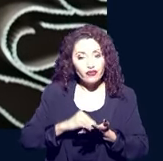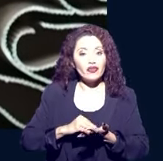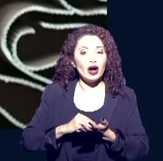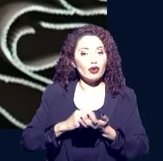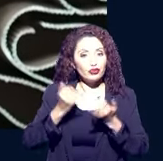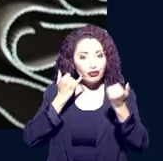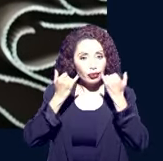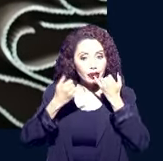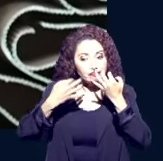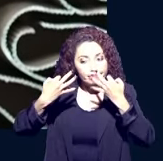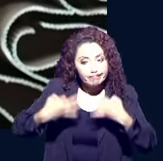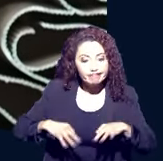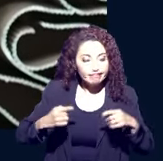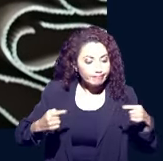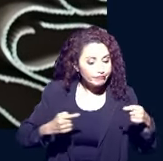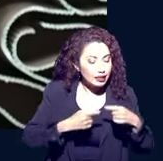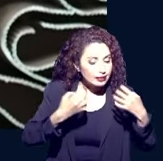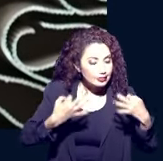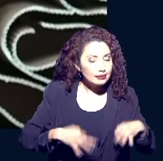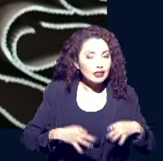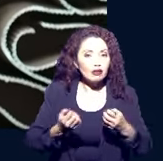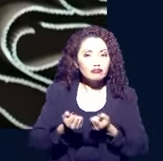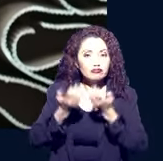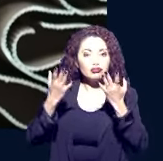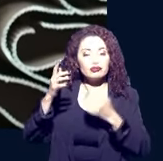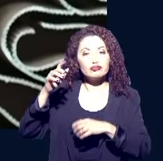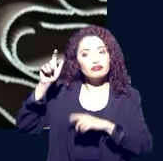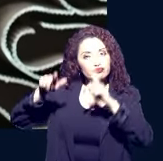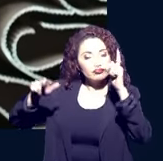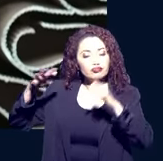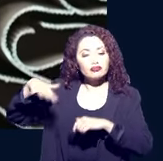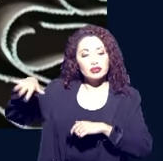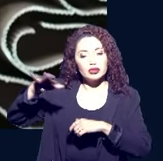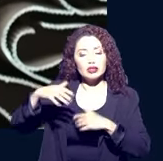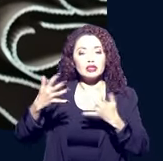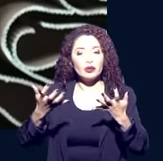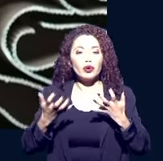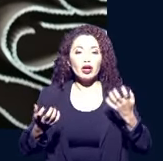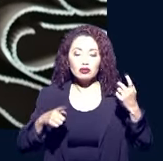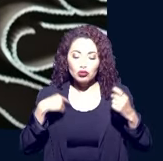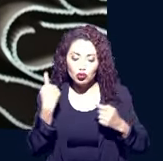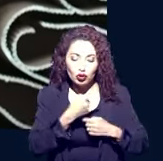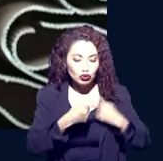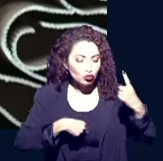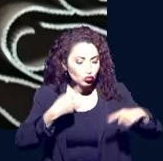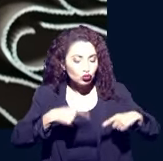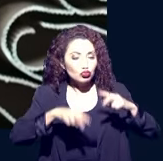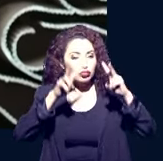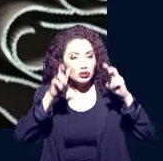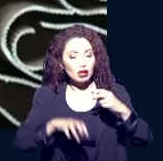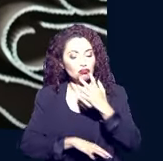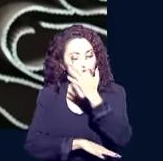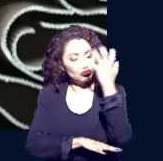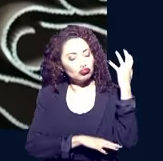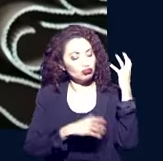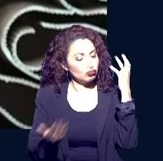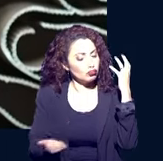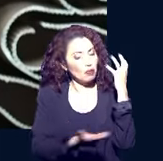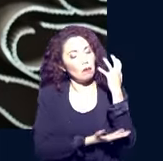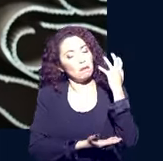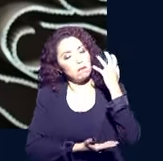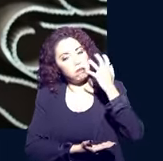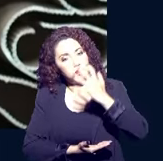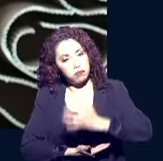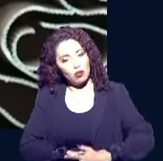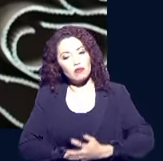queria e no tocante especial eu queria trazer o primeiro subtópico aqui do desmatamento né Eh se a senhora pudesse